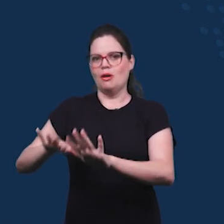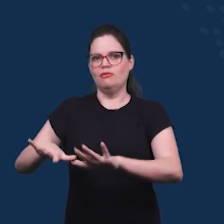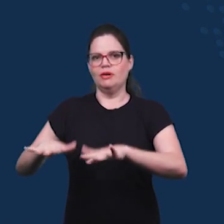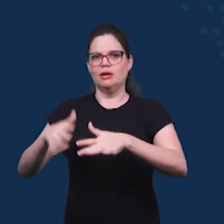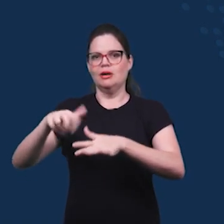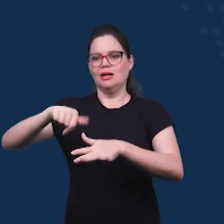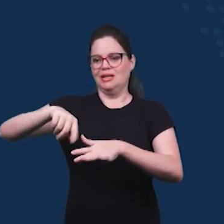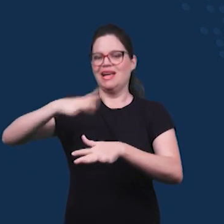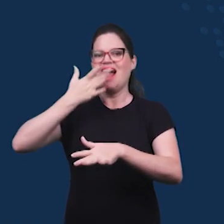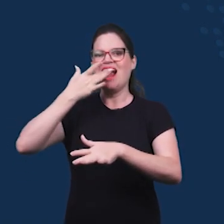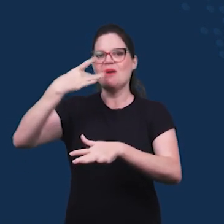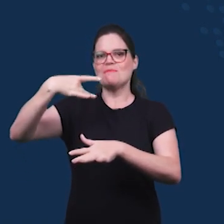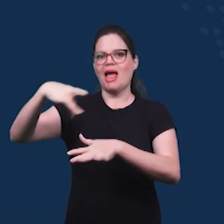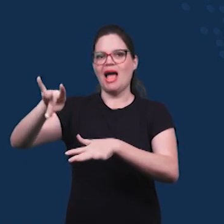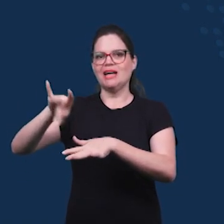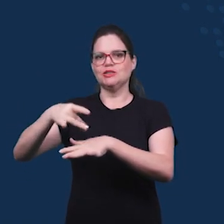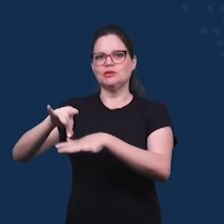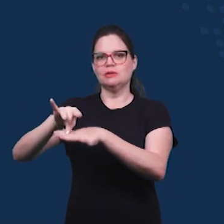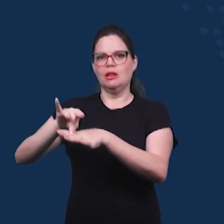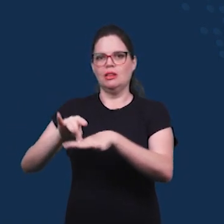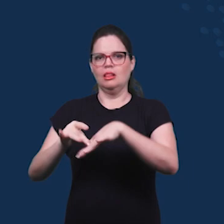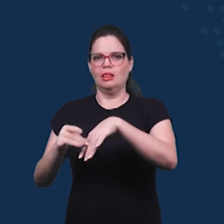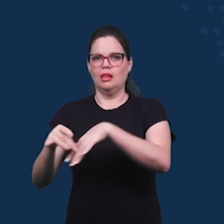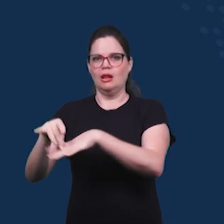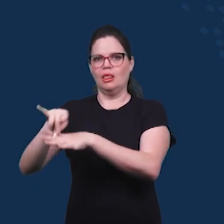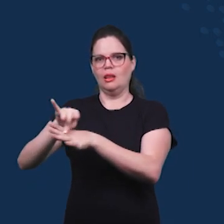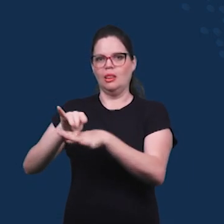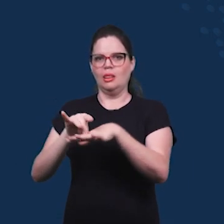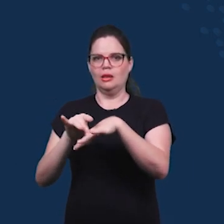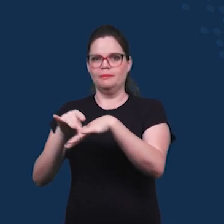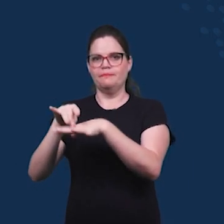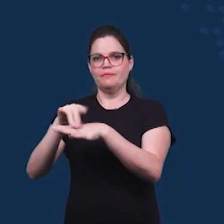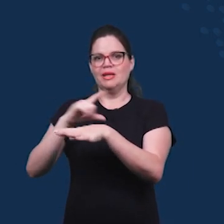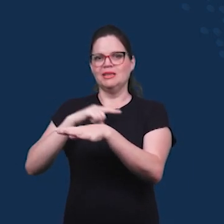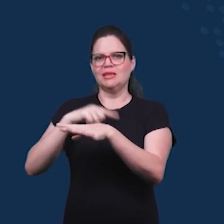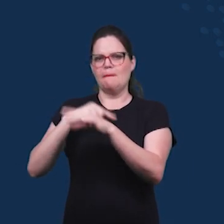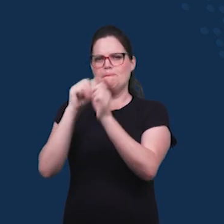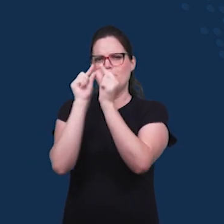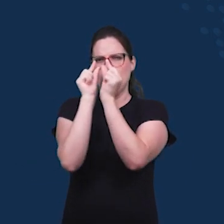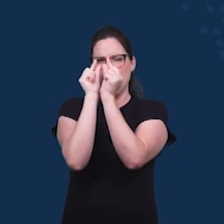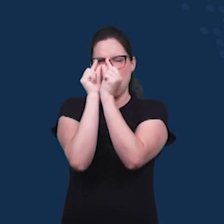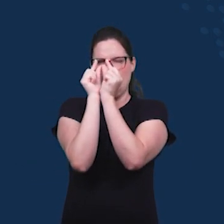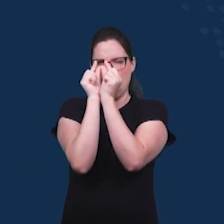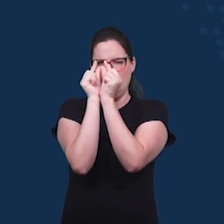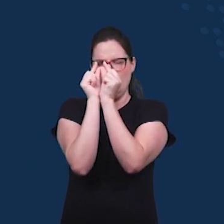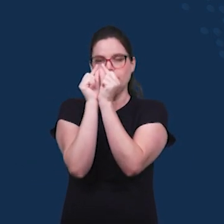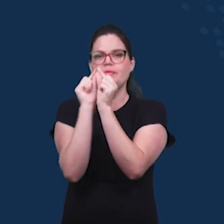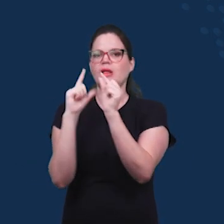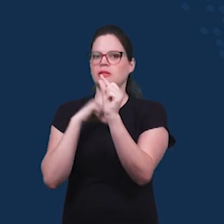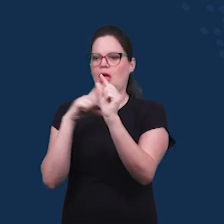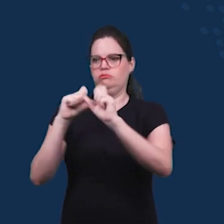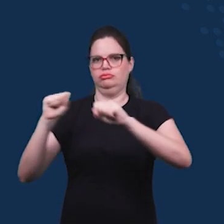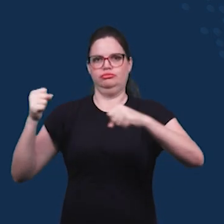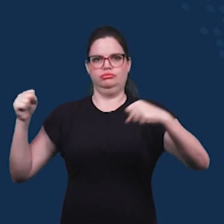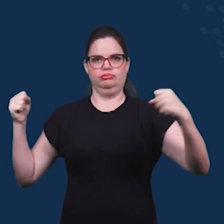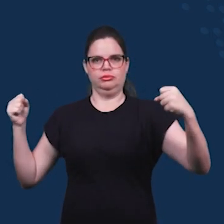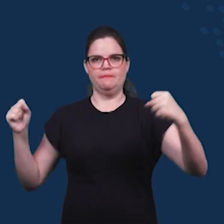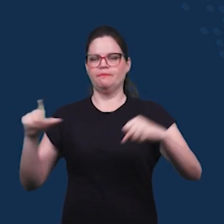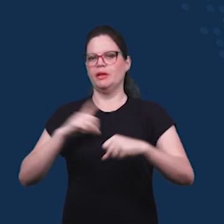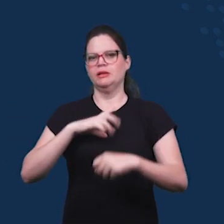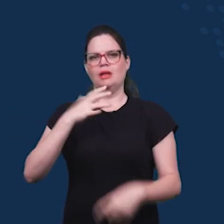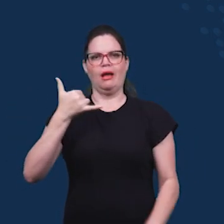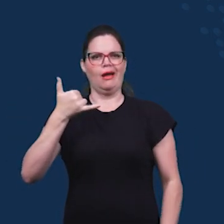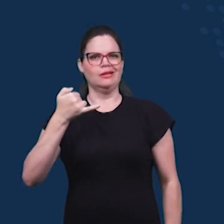completa até fragmentos de plásticos, até microplásticos, que são fragmentos muito pequenos. Materiais como